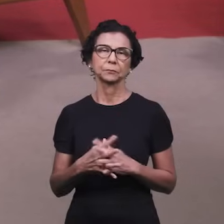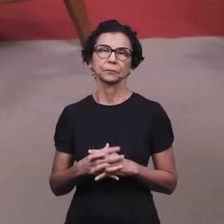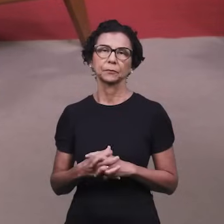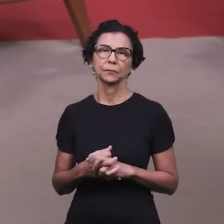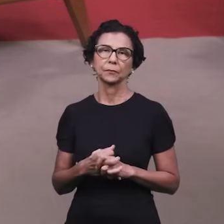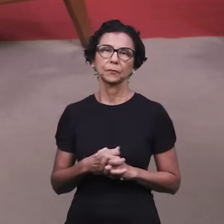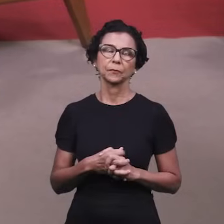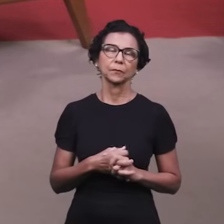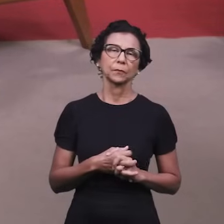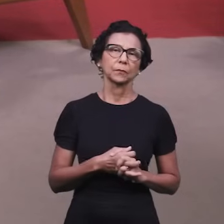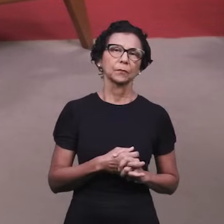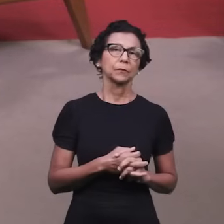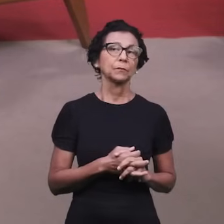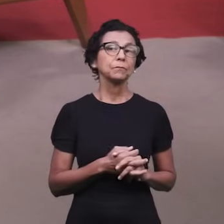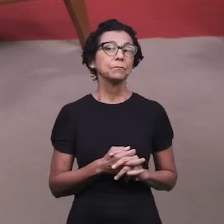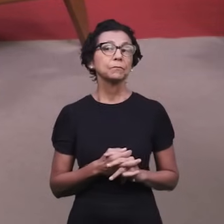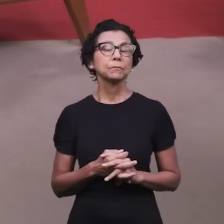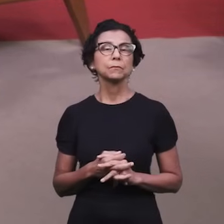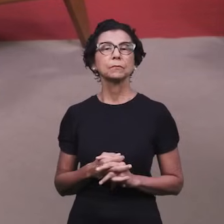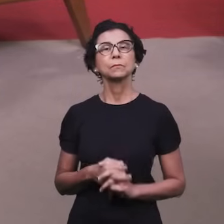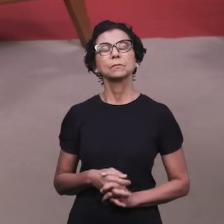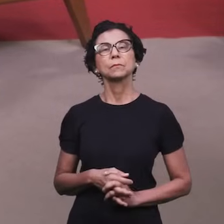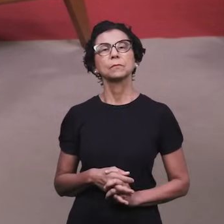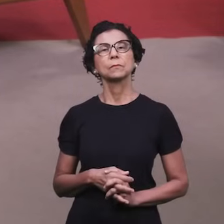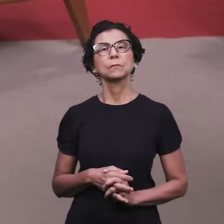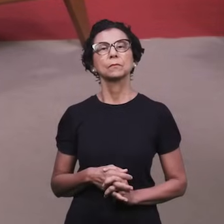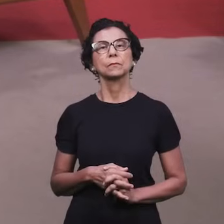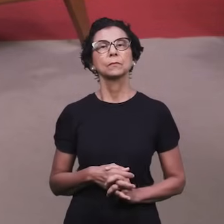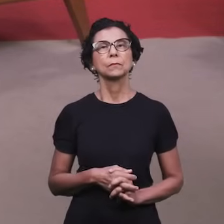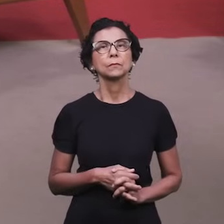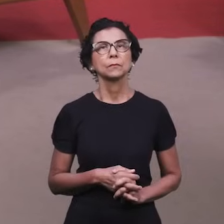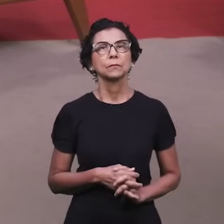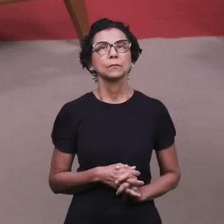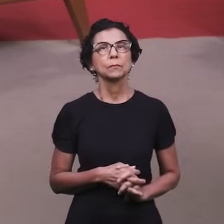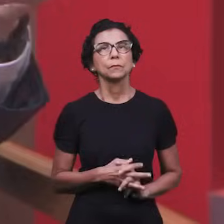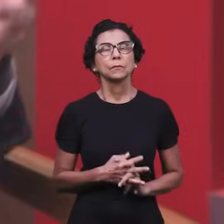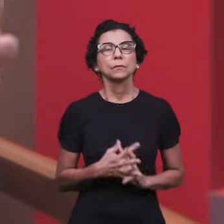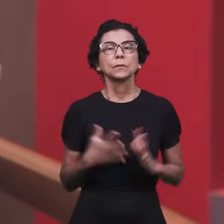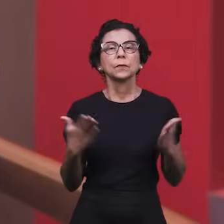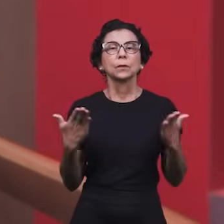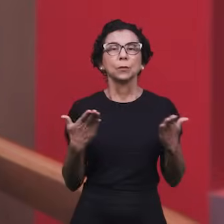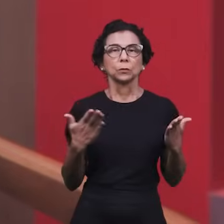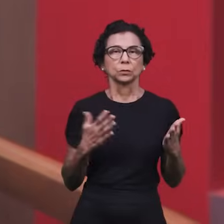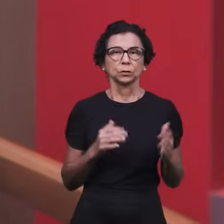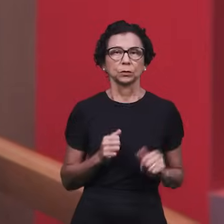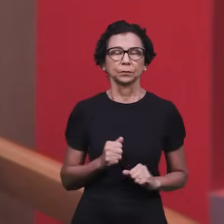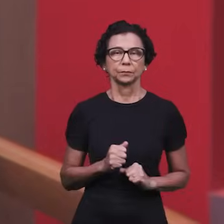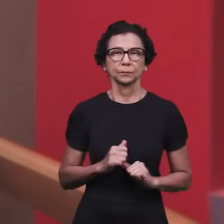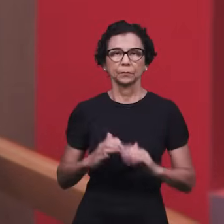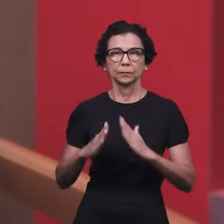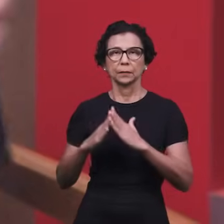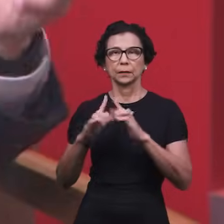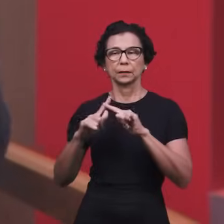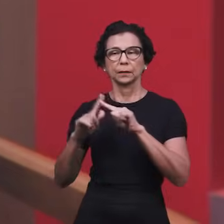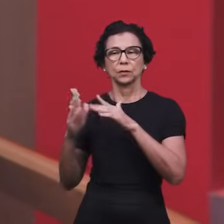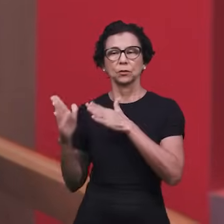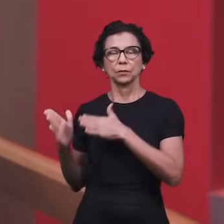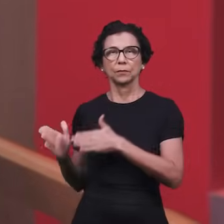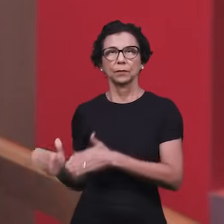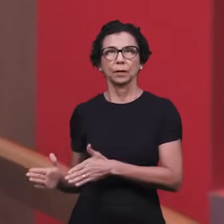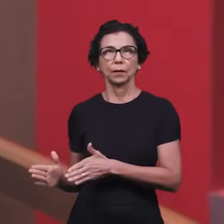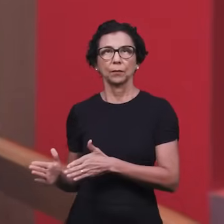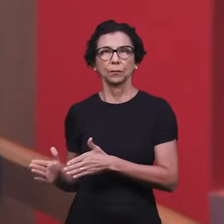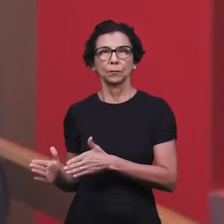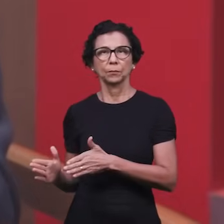neste momento, é o ambiente em que a igreja fiel está, que é o